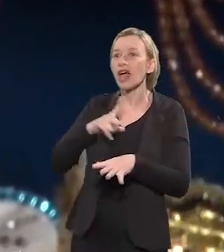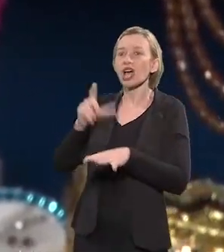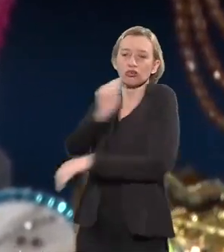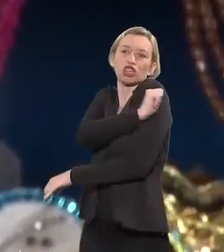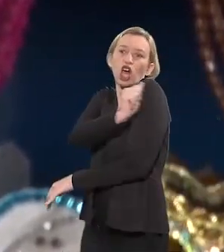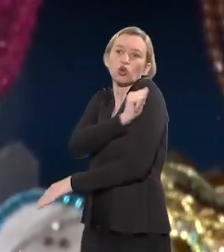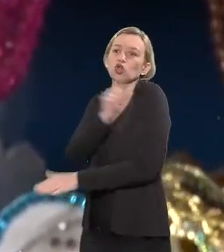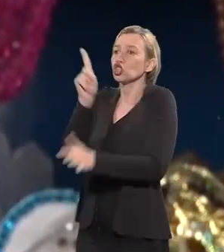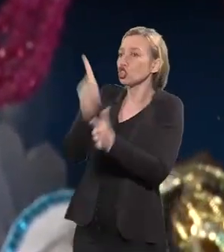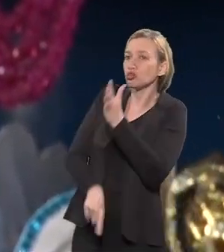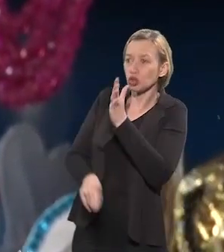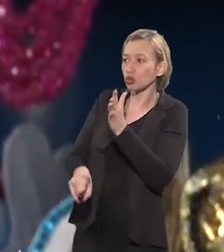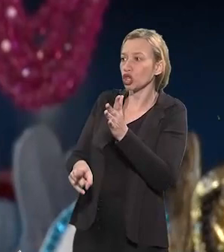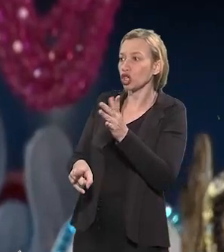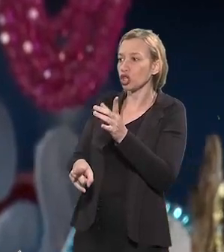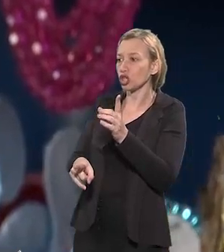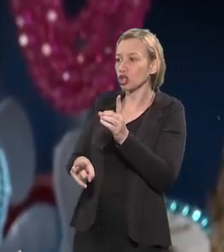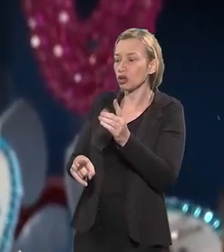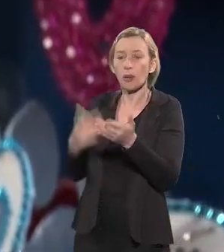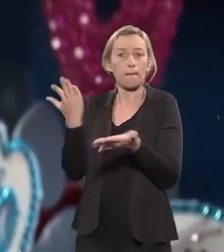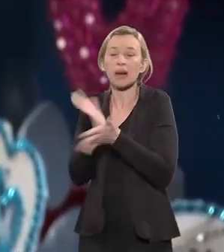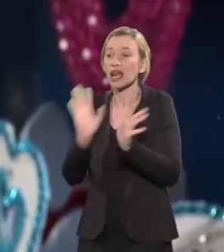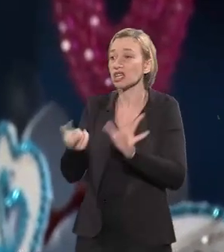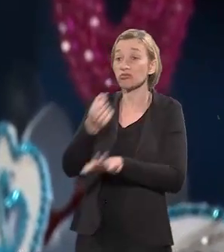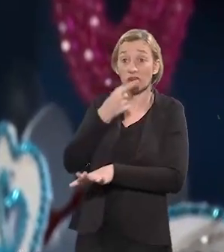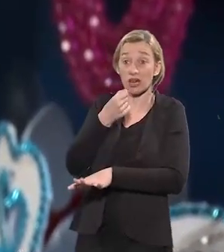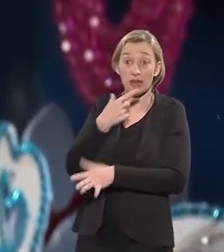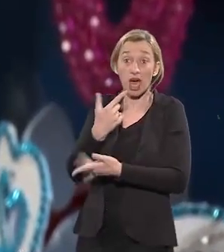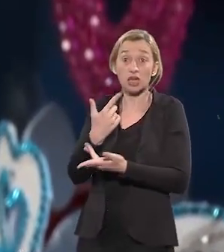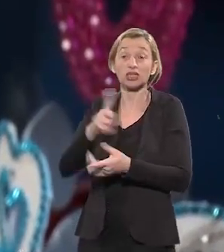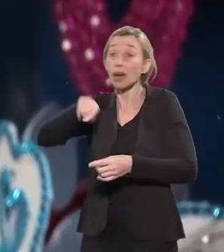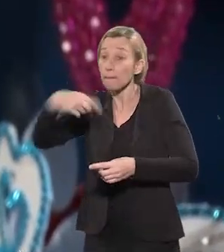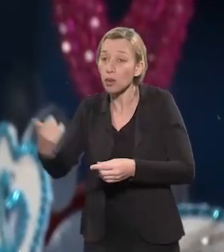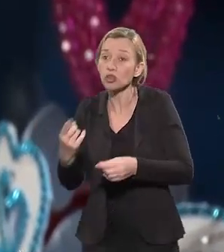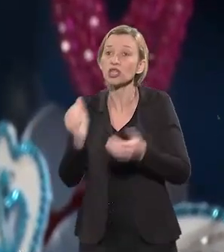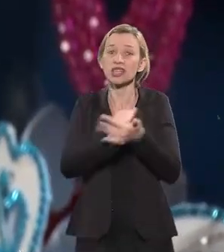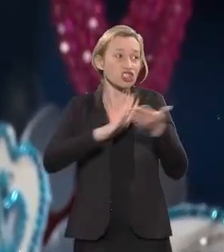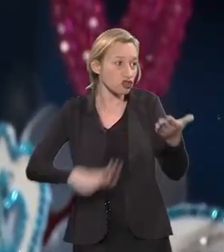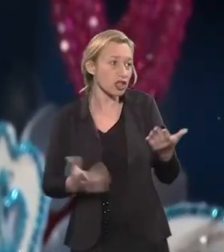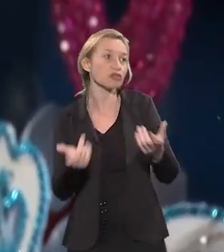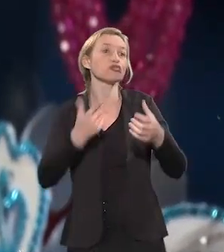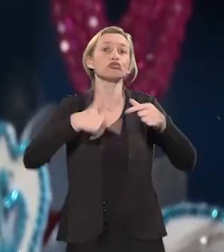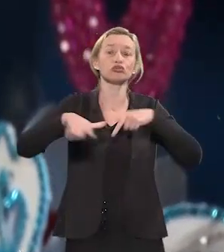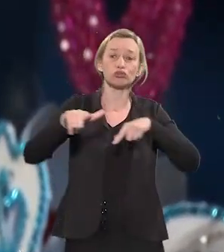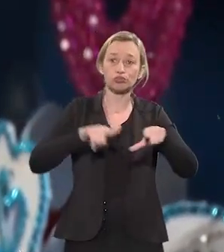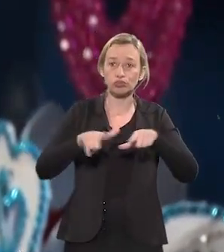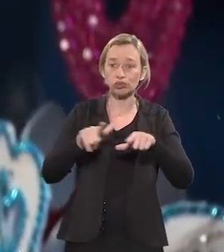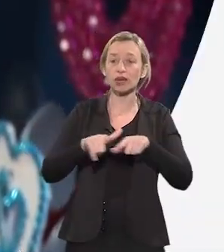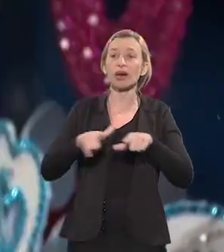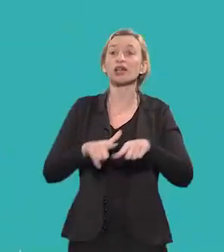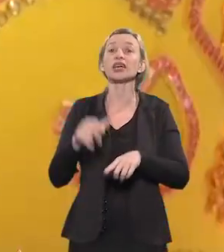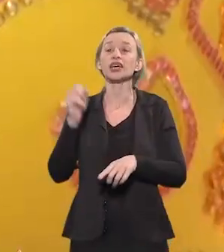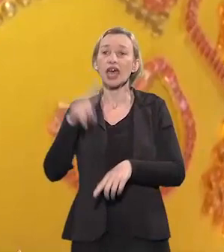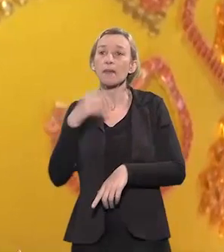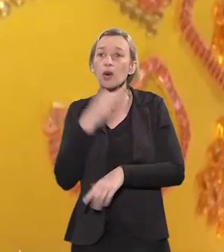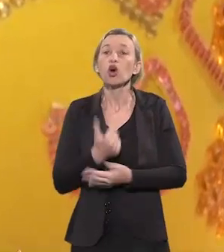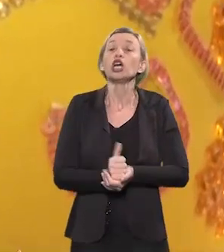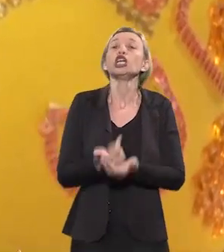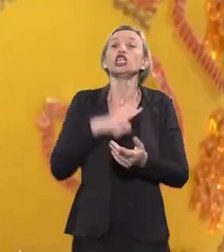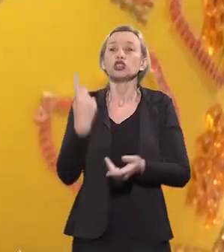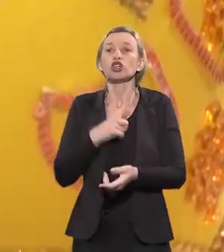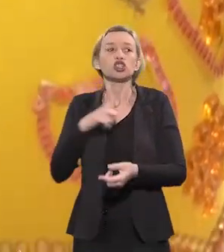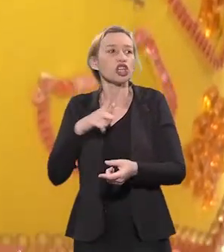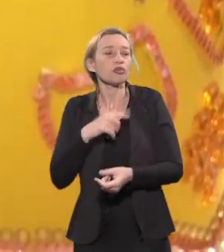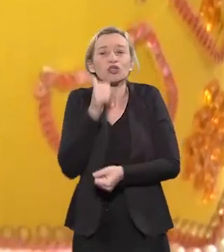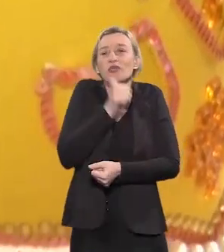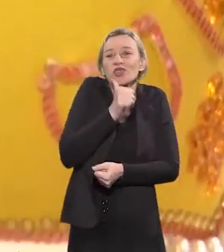casos de alunos que diminuíram muito e algumas até pararam de tomar remédio depois das atividades do projeto, que é muito, muito gratificante.